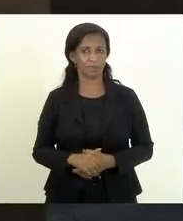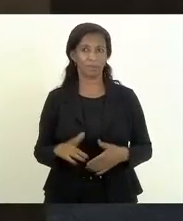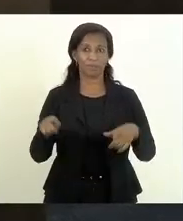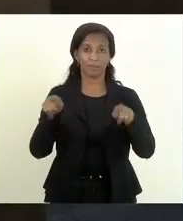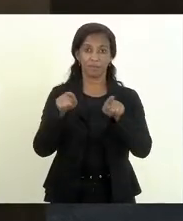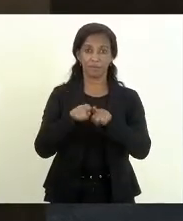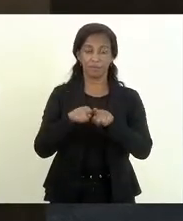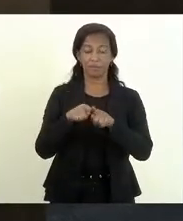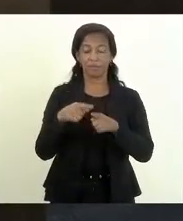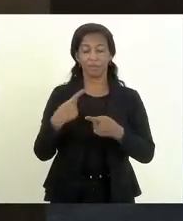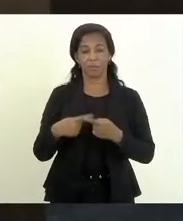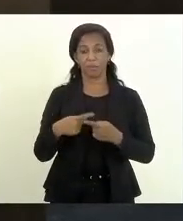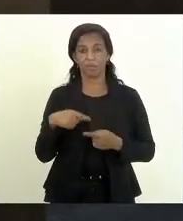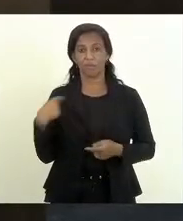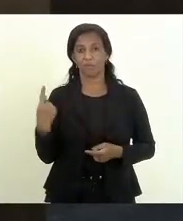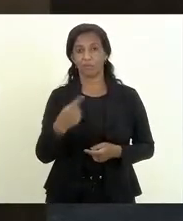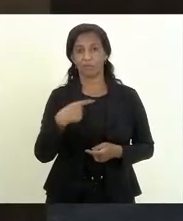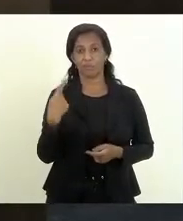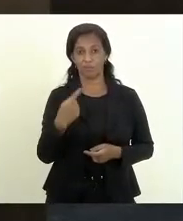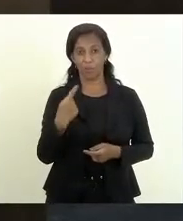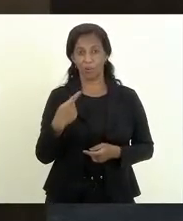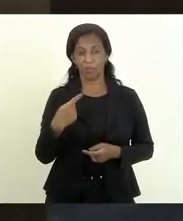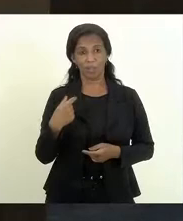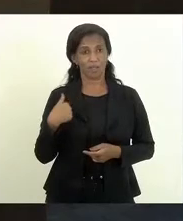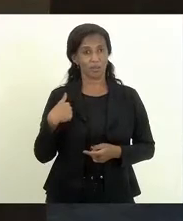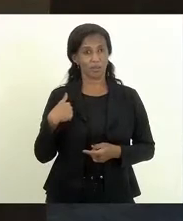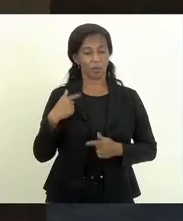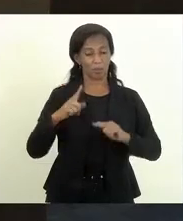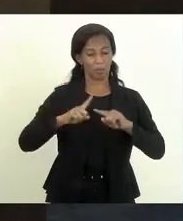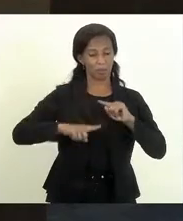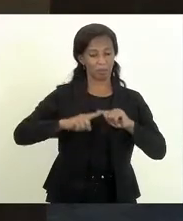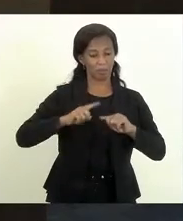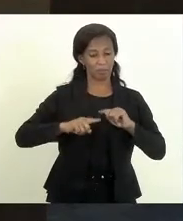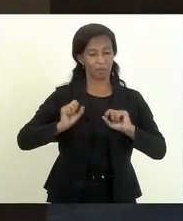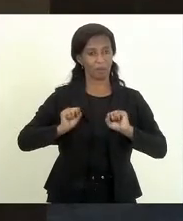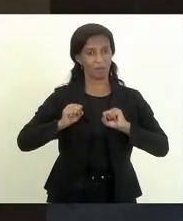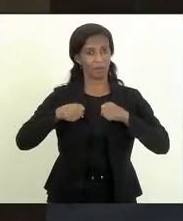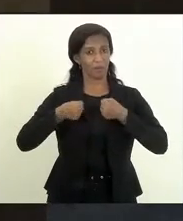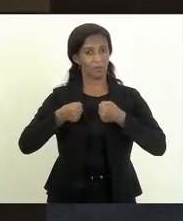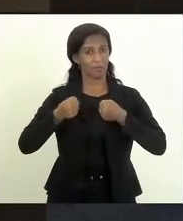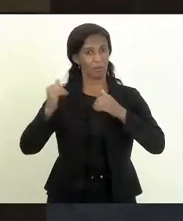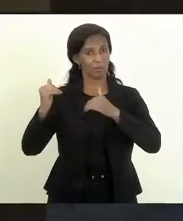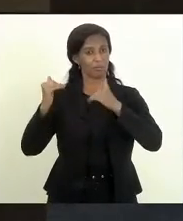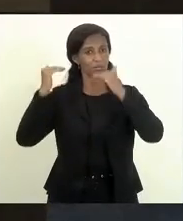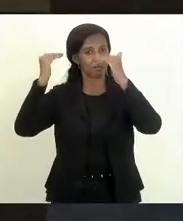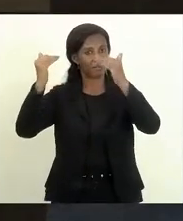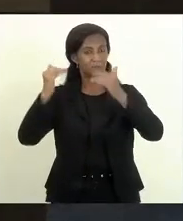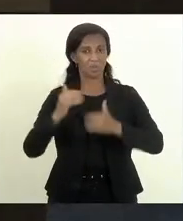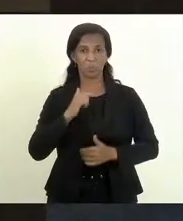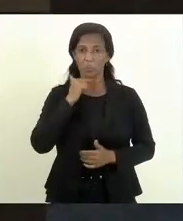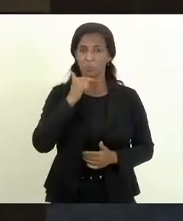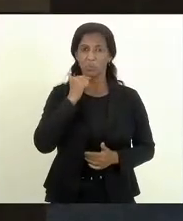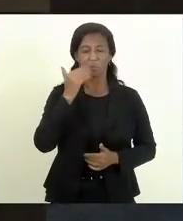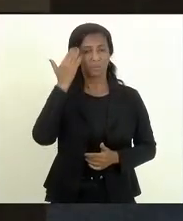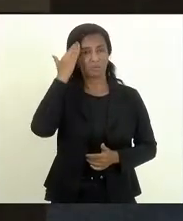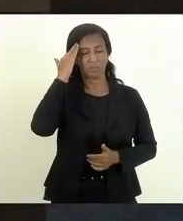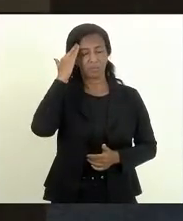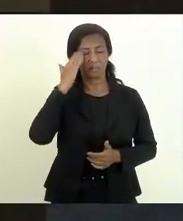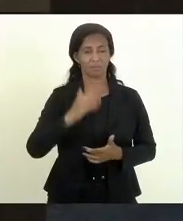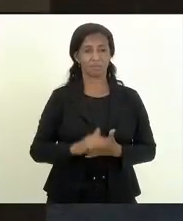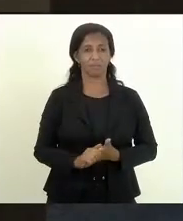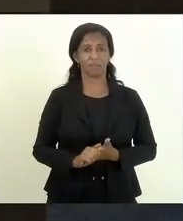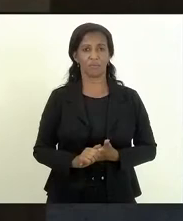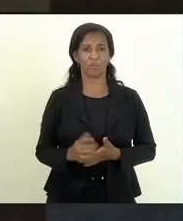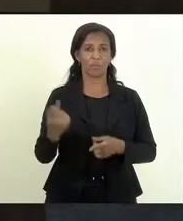nós somos instrumento dessa força maior. Então, não consigo entender